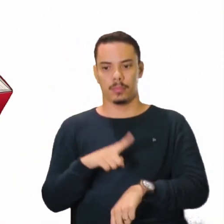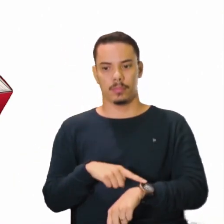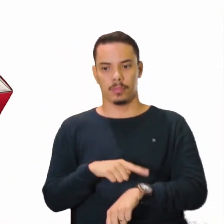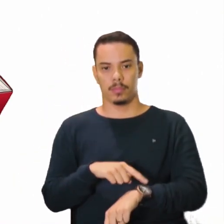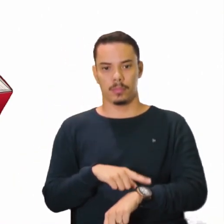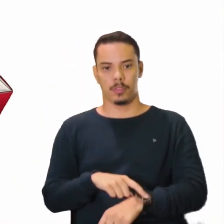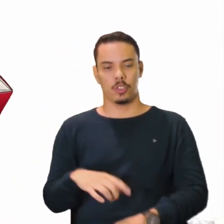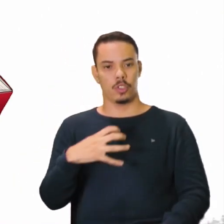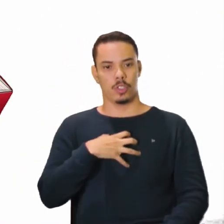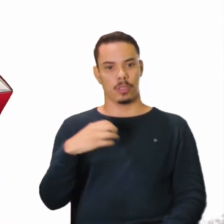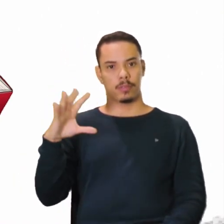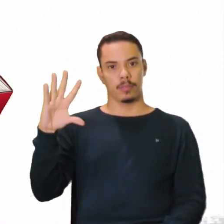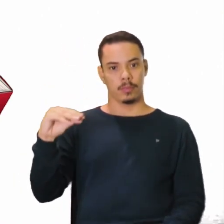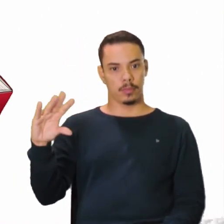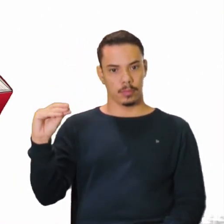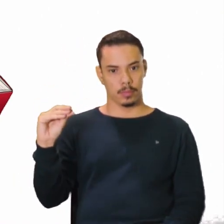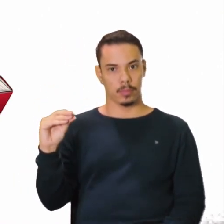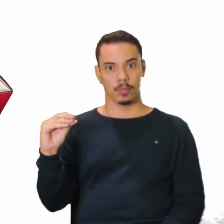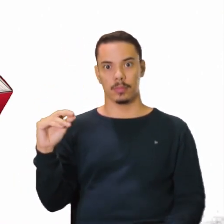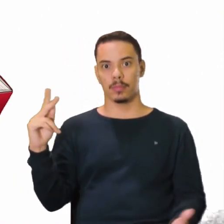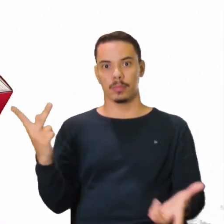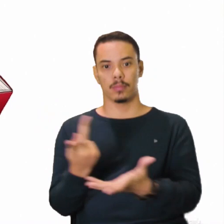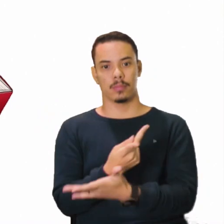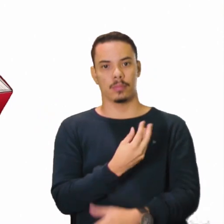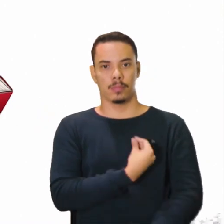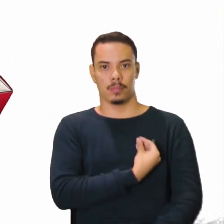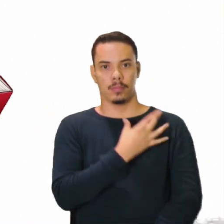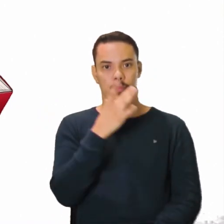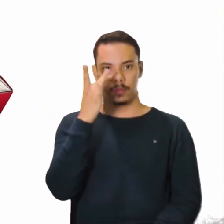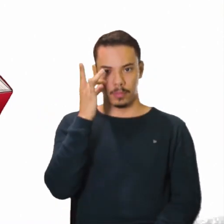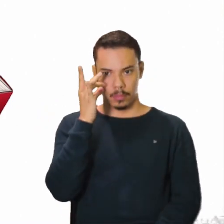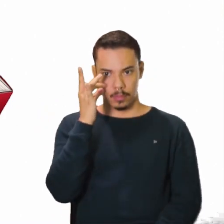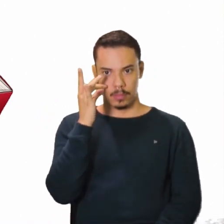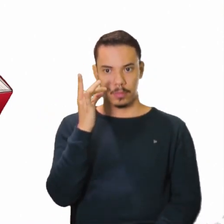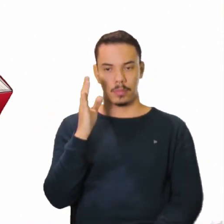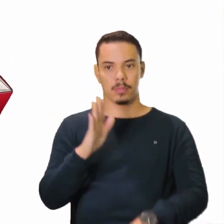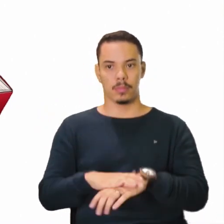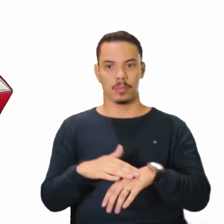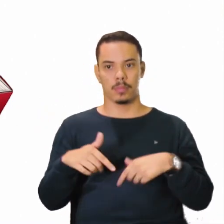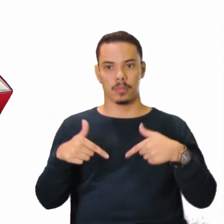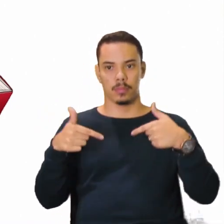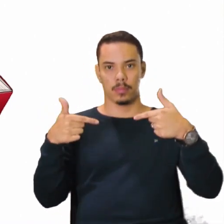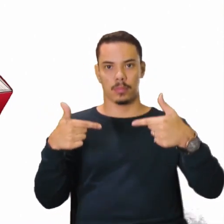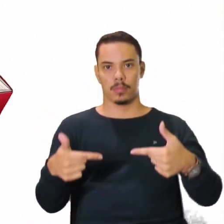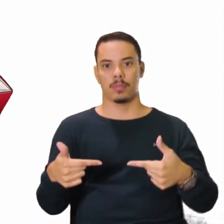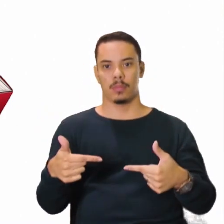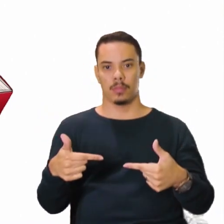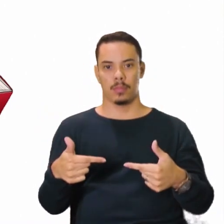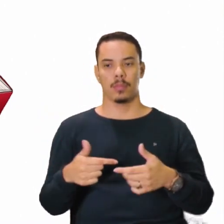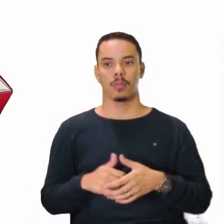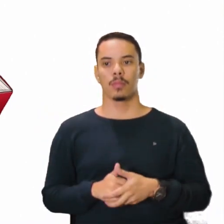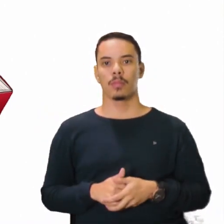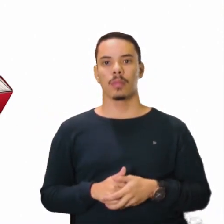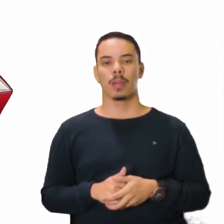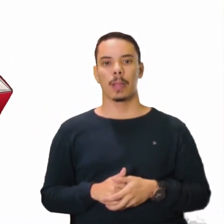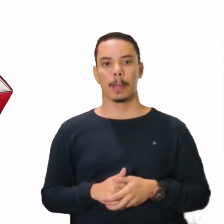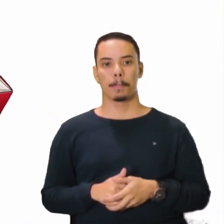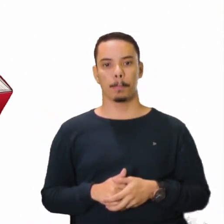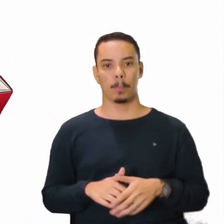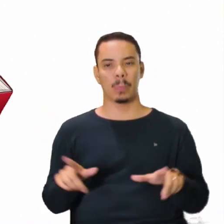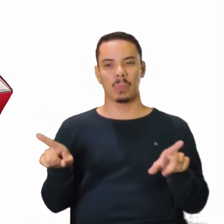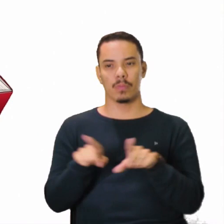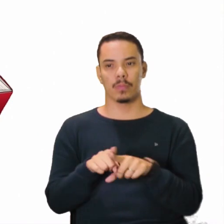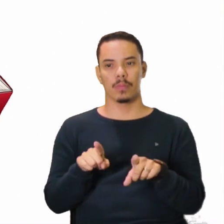da fala, que então está no tempo o quê? Presente. ato da fala, tá vendo? A terra